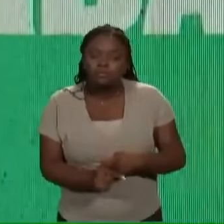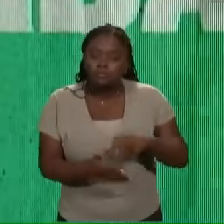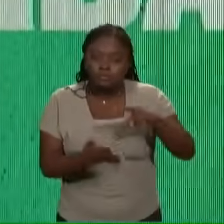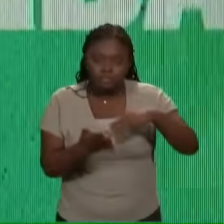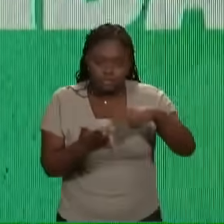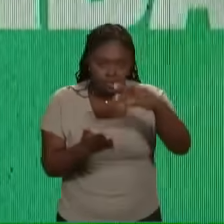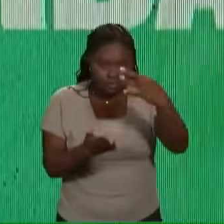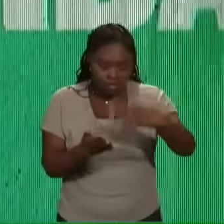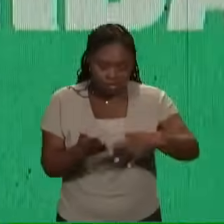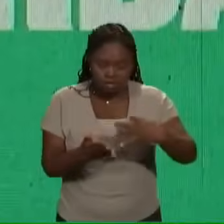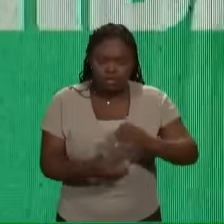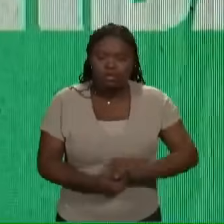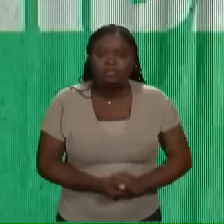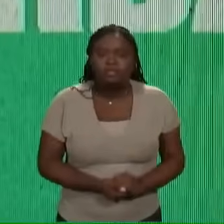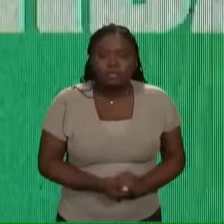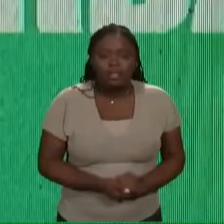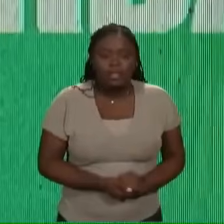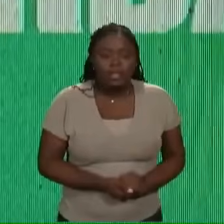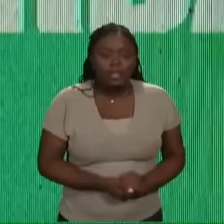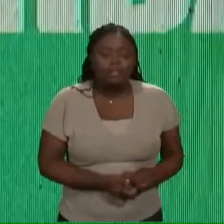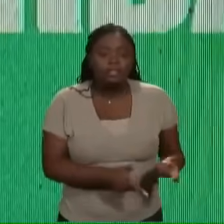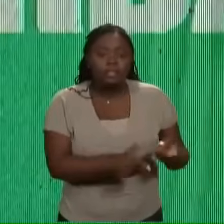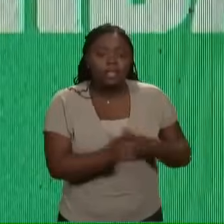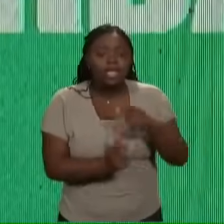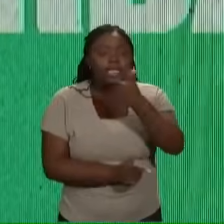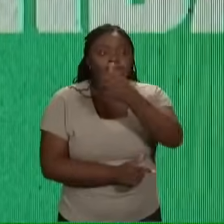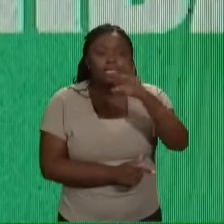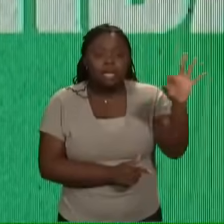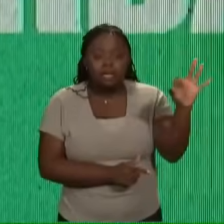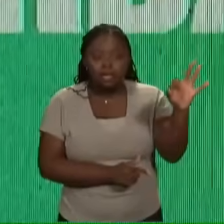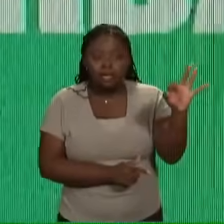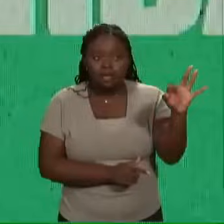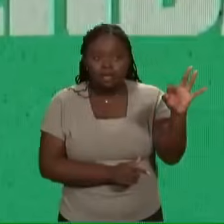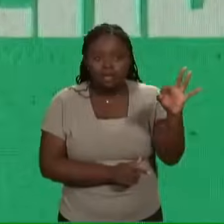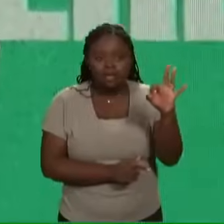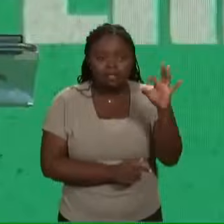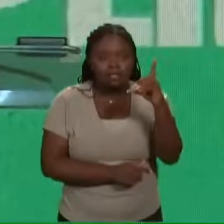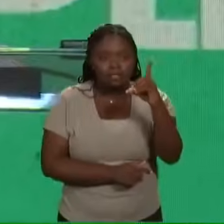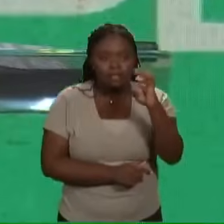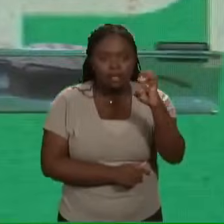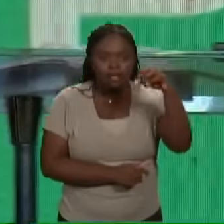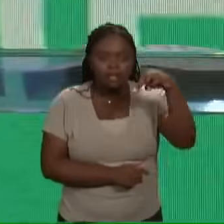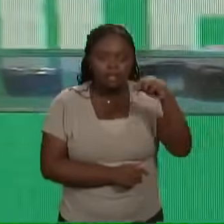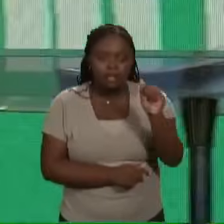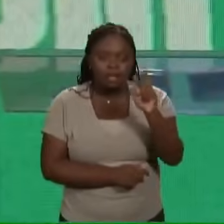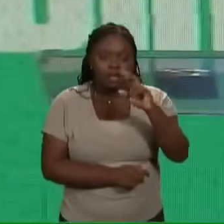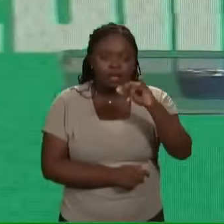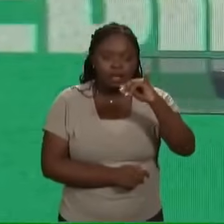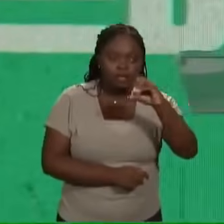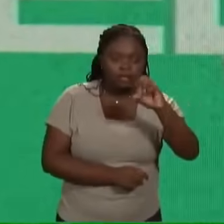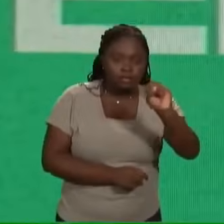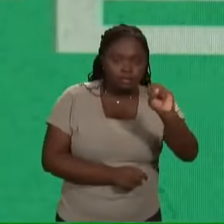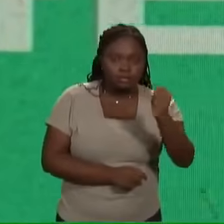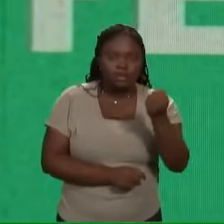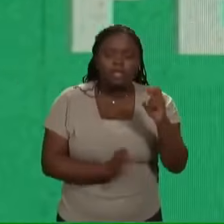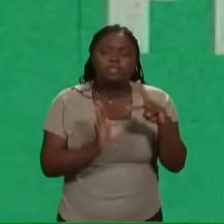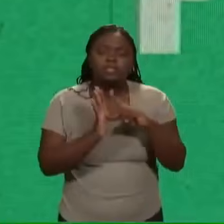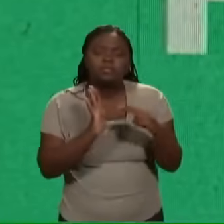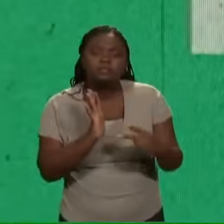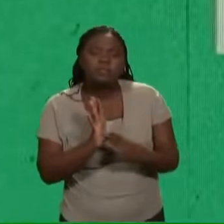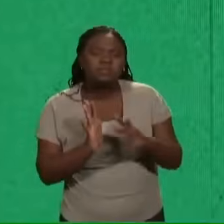aqui bem certinho para você, ó. Devia a ele 100 denários. Sabe o que é 100 denários? O equivalente a 3 mil e poucos